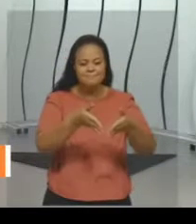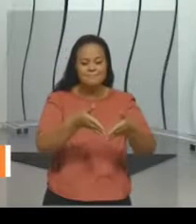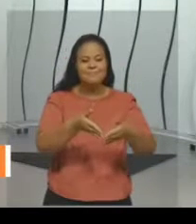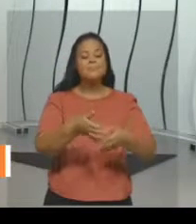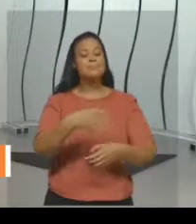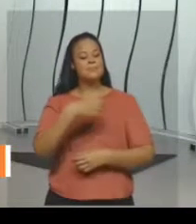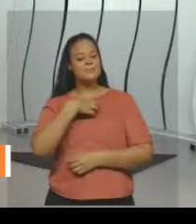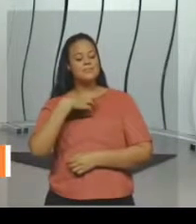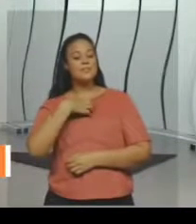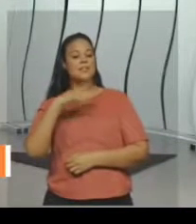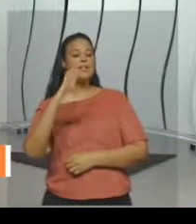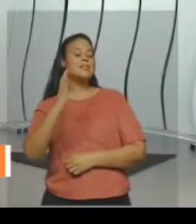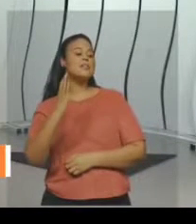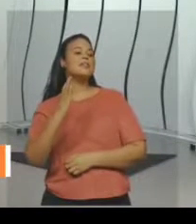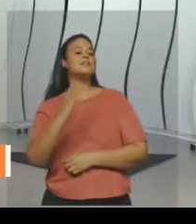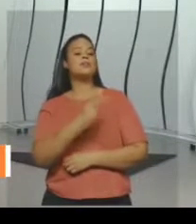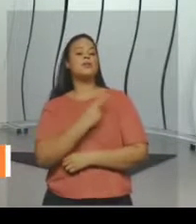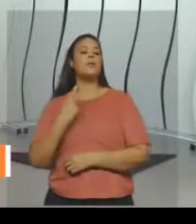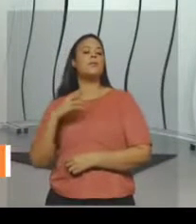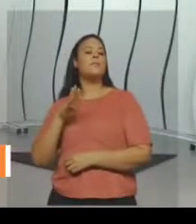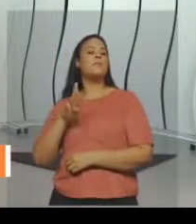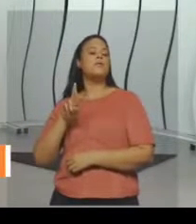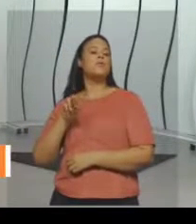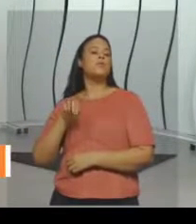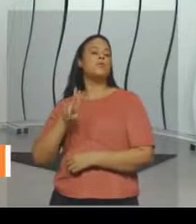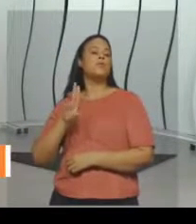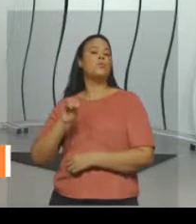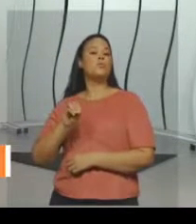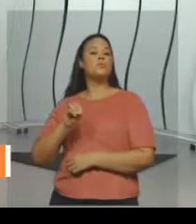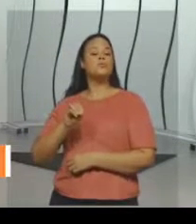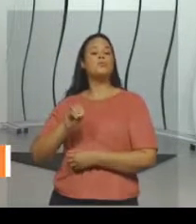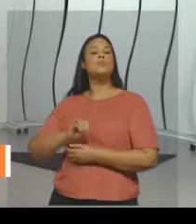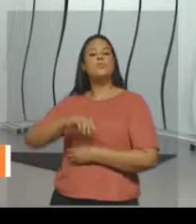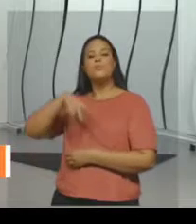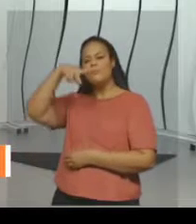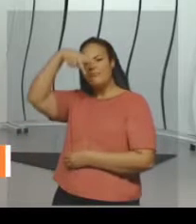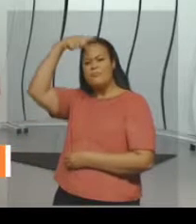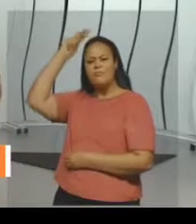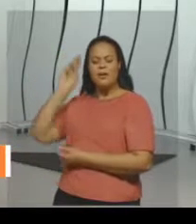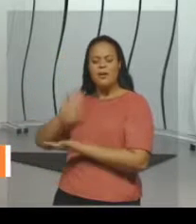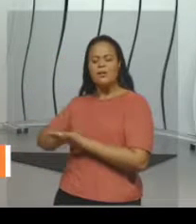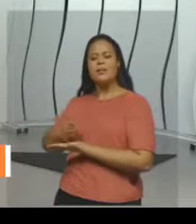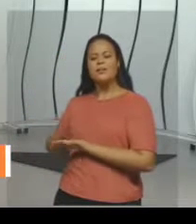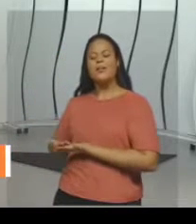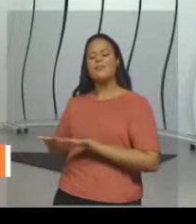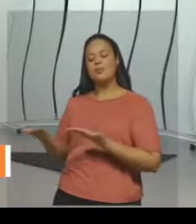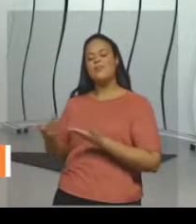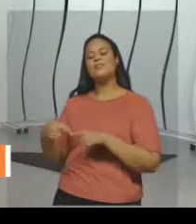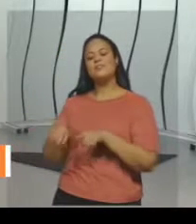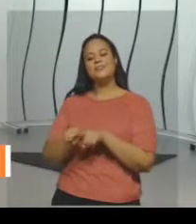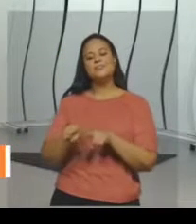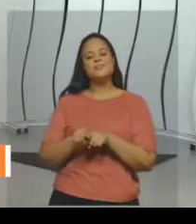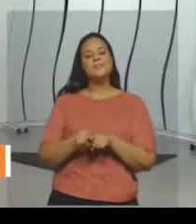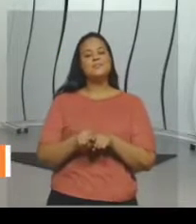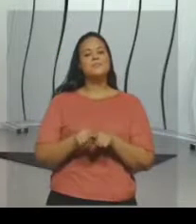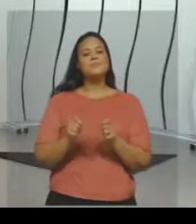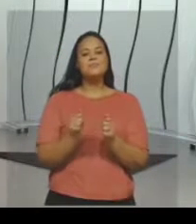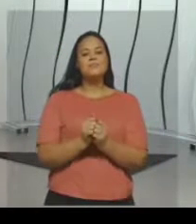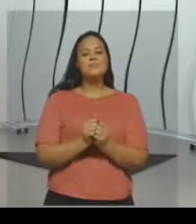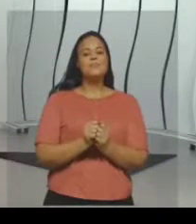Ciências. Eu sou o Bruno Galvão, temos aqui também a presença da Vânia Moreira, nossa intérprete, e nós vamos falar para